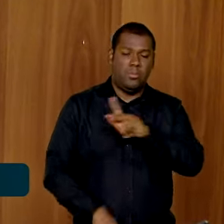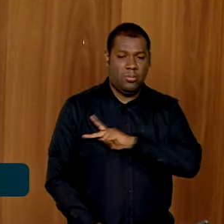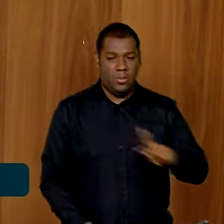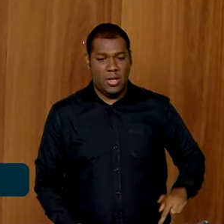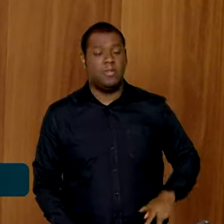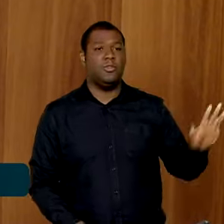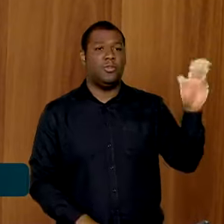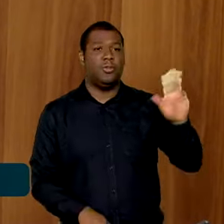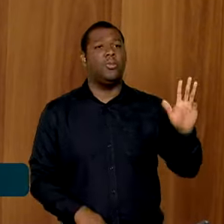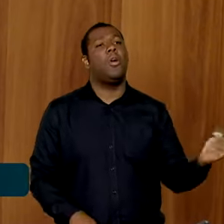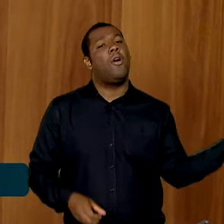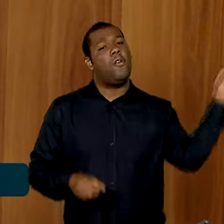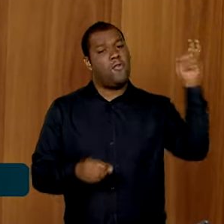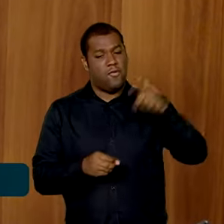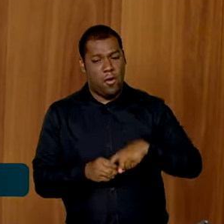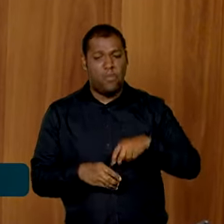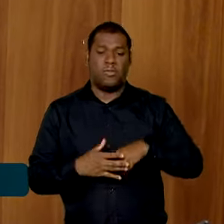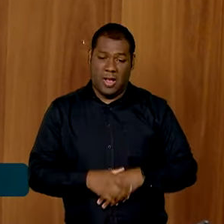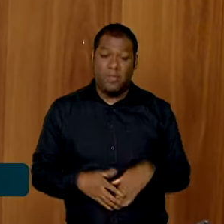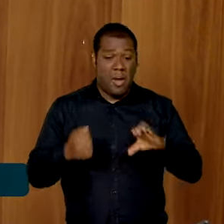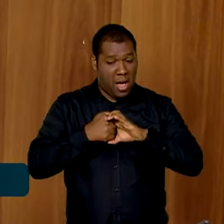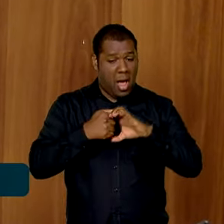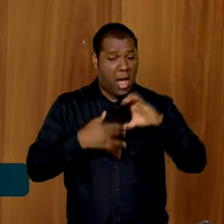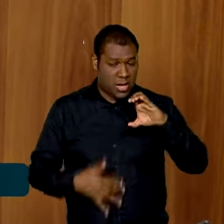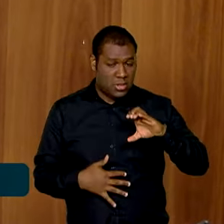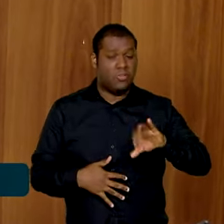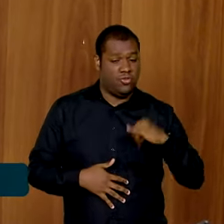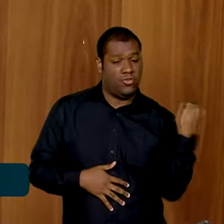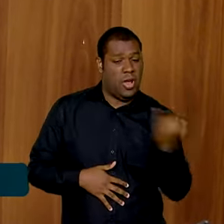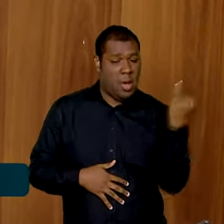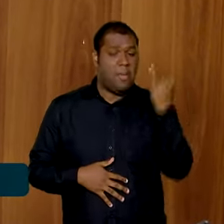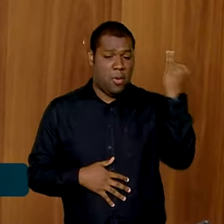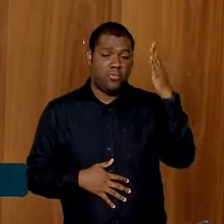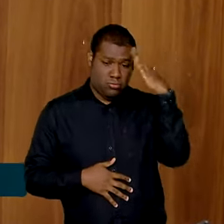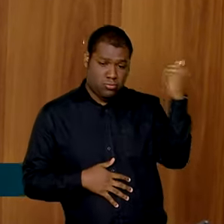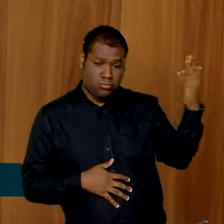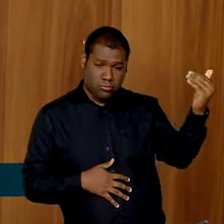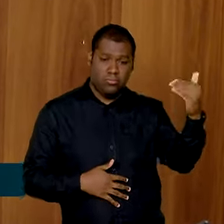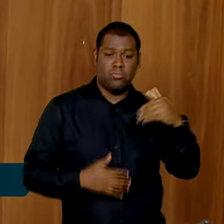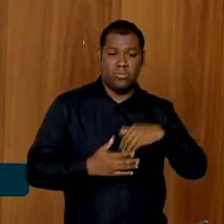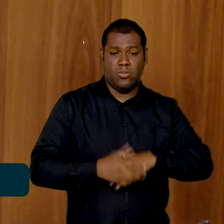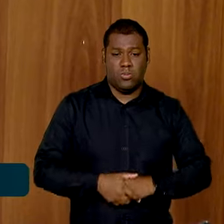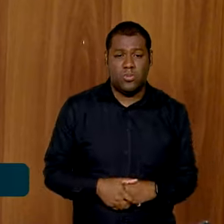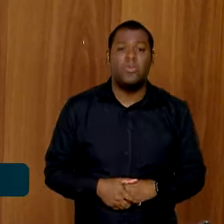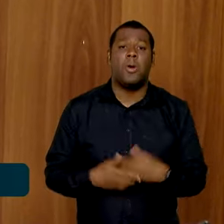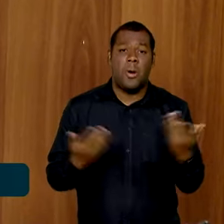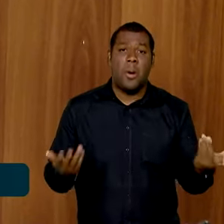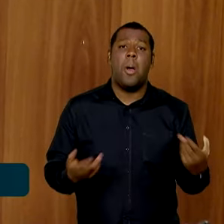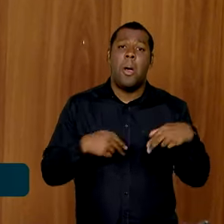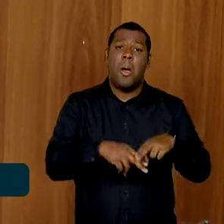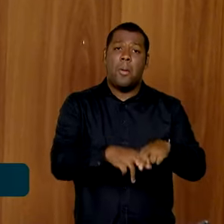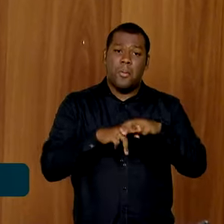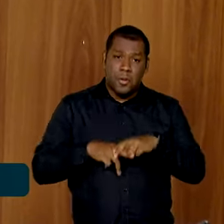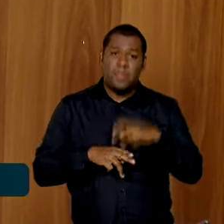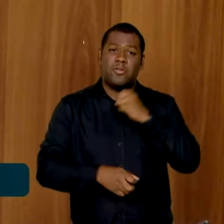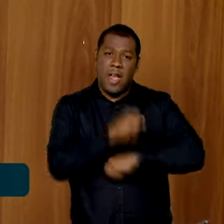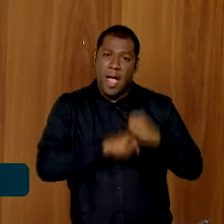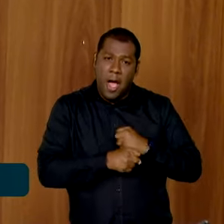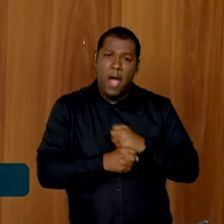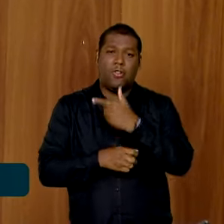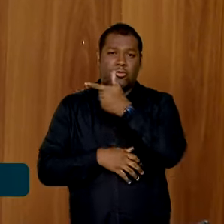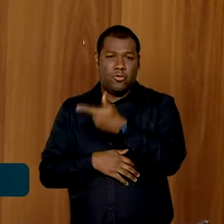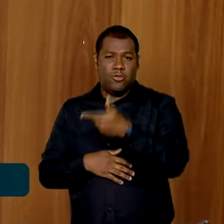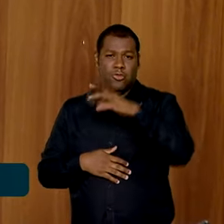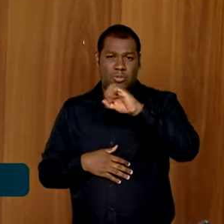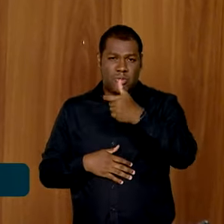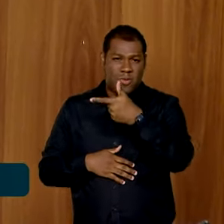né? Acho que esse é um elemento que explica muito esse sucesso. Acho que são um conjunto de fatores que fez a gente, em 23, ter um sucesso tão grande, um